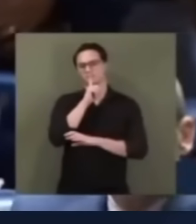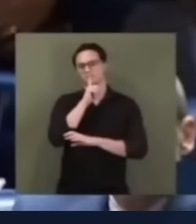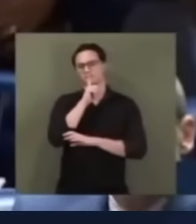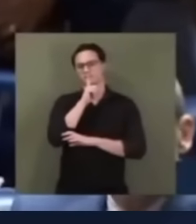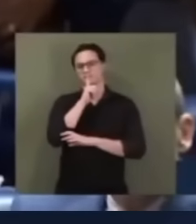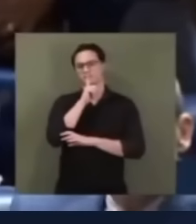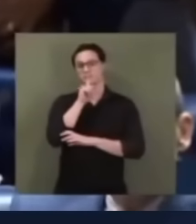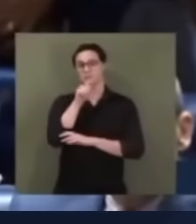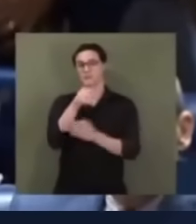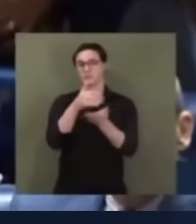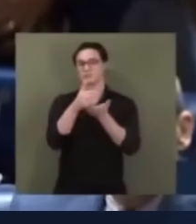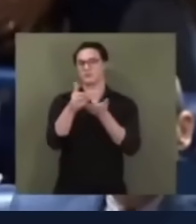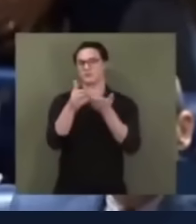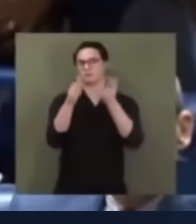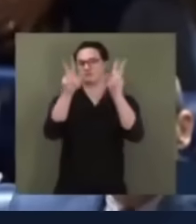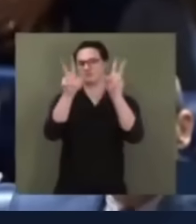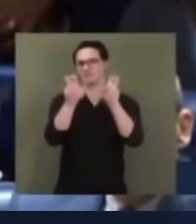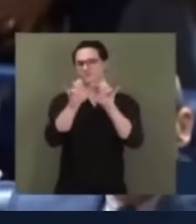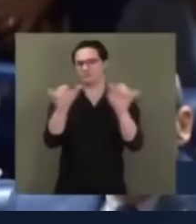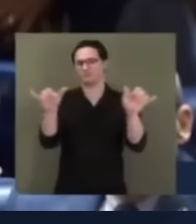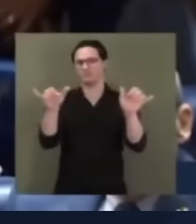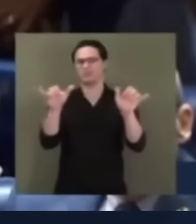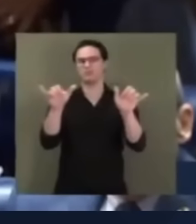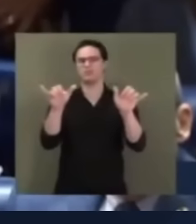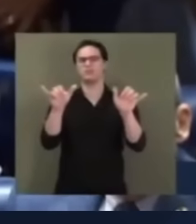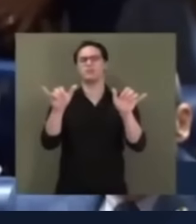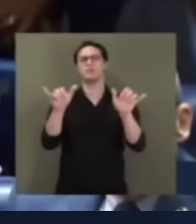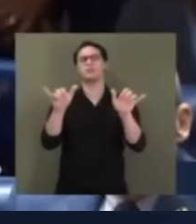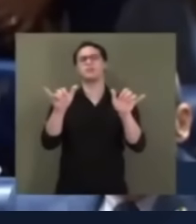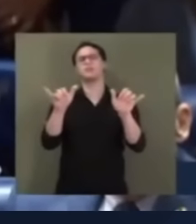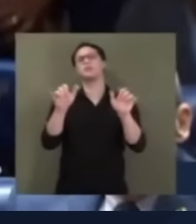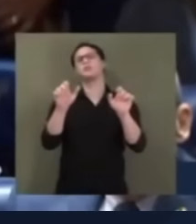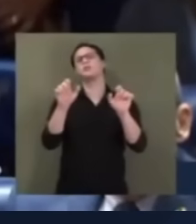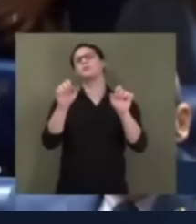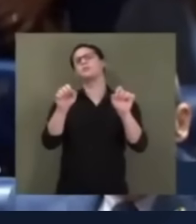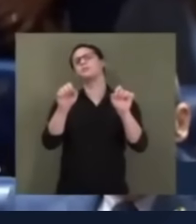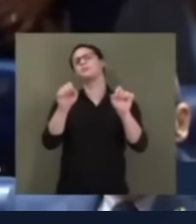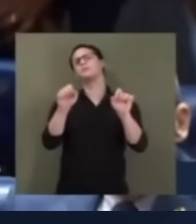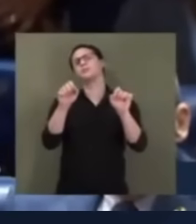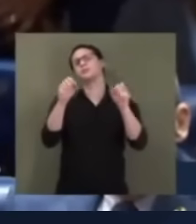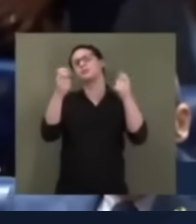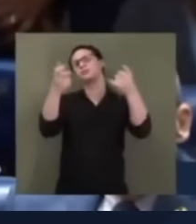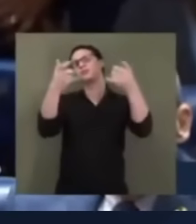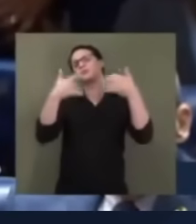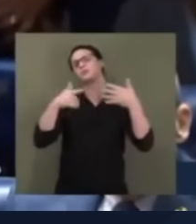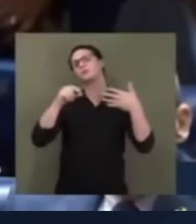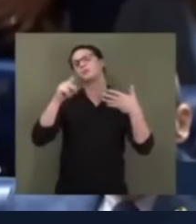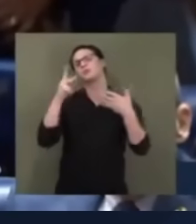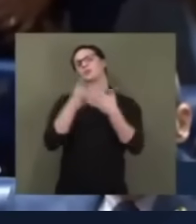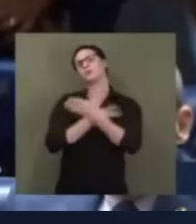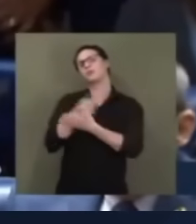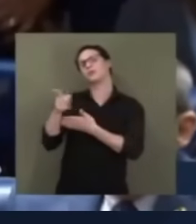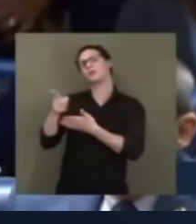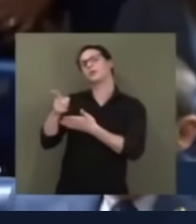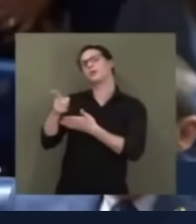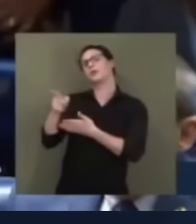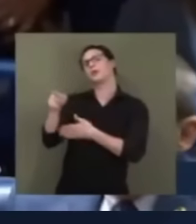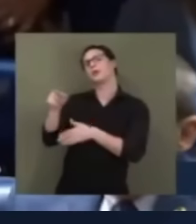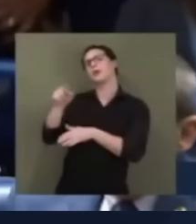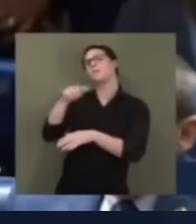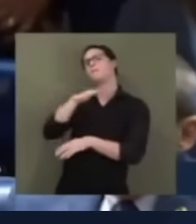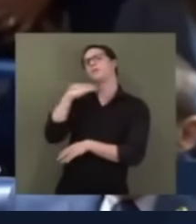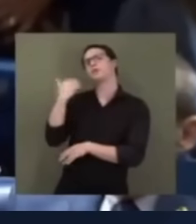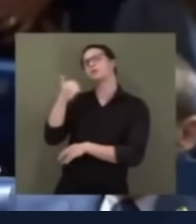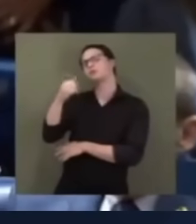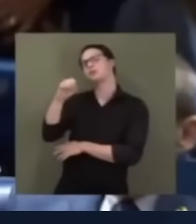isso e vossa excelência trouxe a esse assunto me tipifica o que que tá acontecendo lá com a morte de 10.000 crianças e mulheres